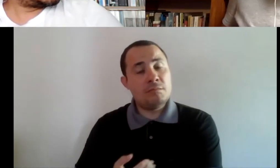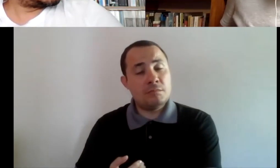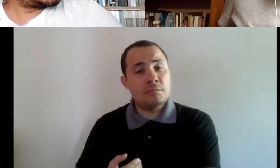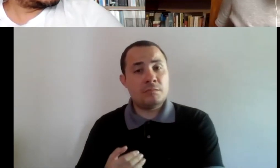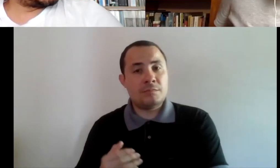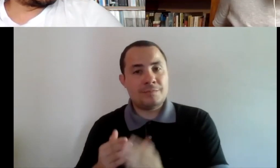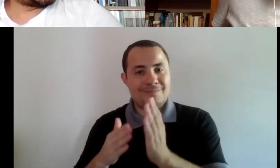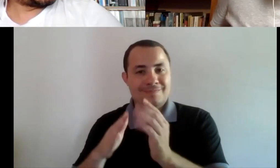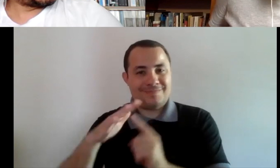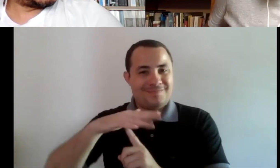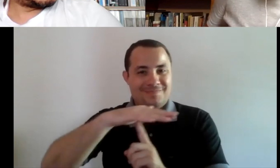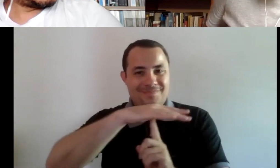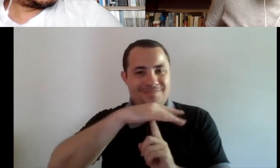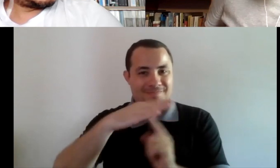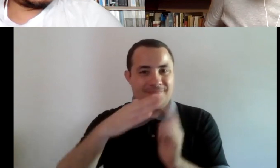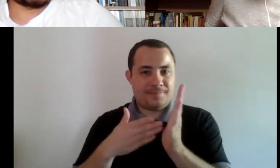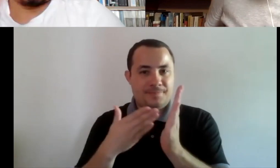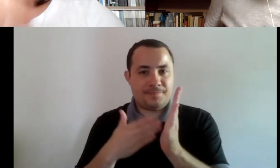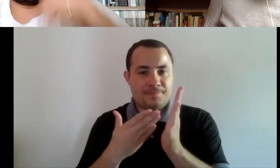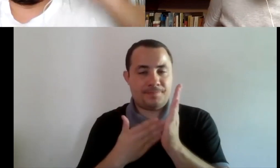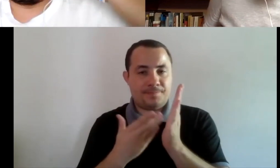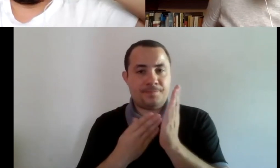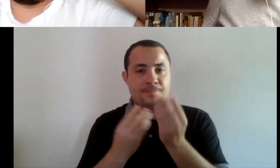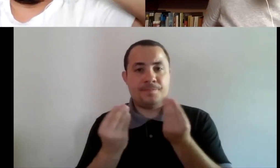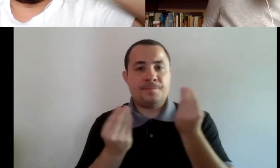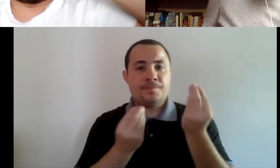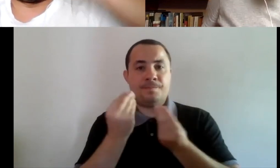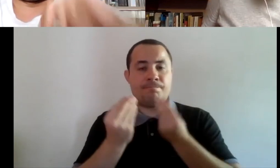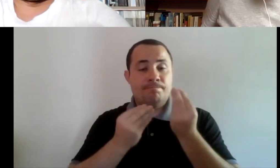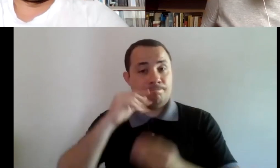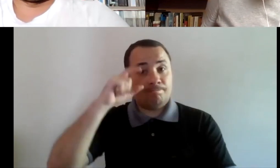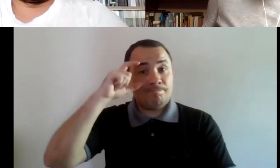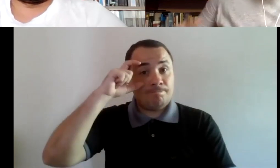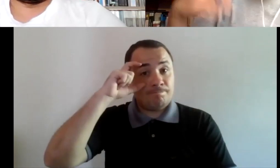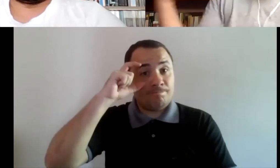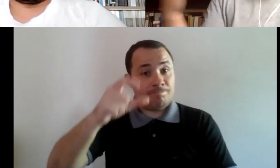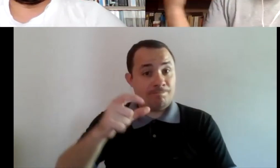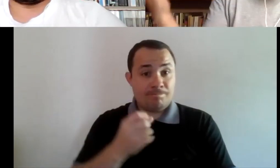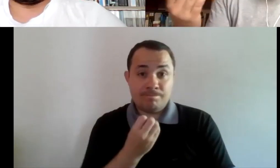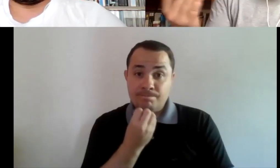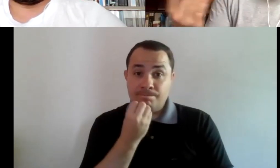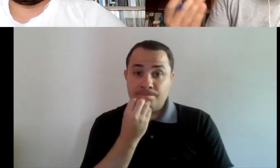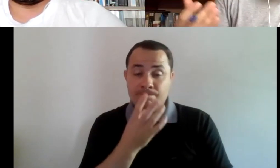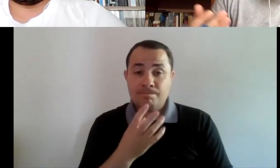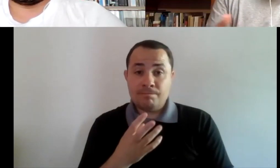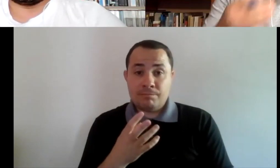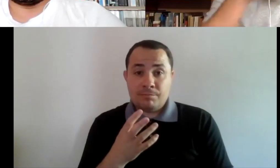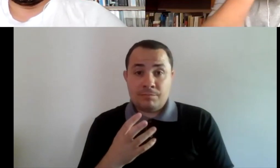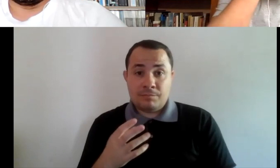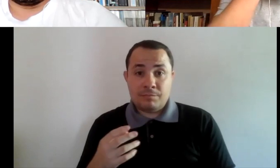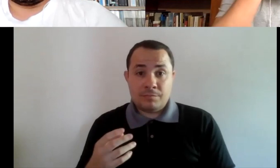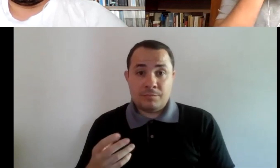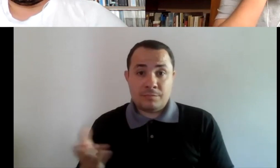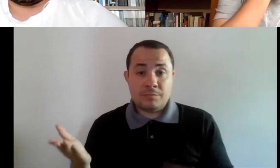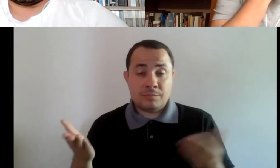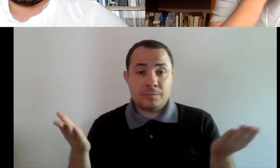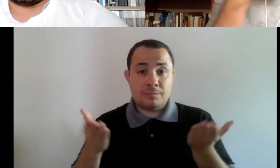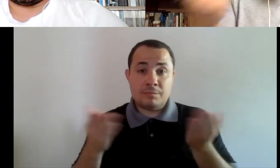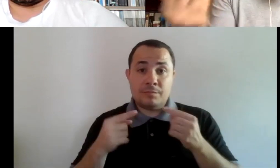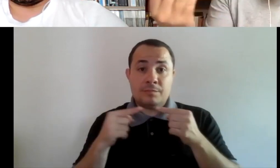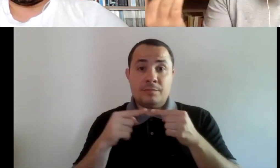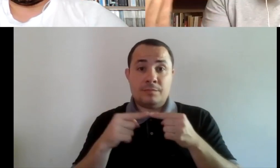livro, elas são uma ideia muito interessante também para nessa situação que a gente tem, onde